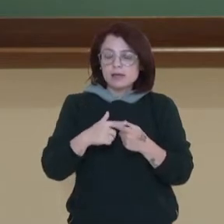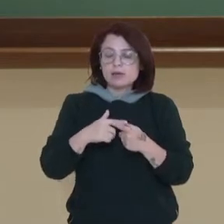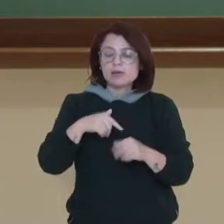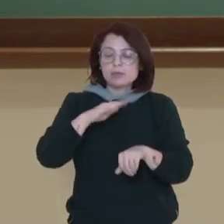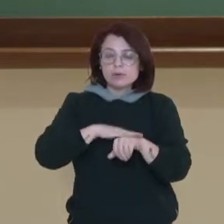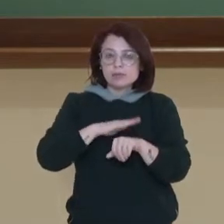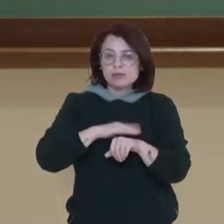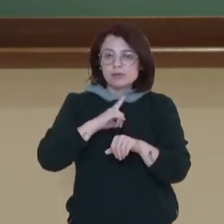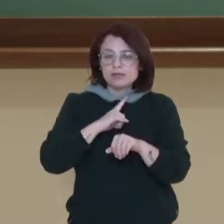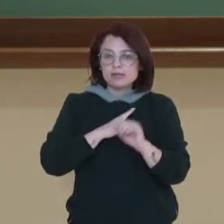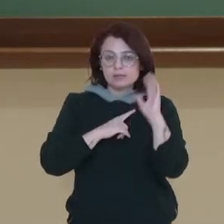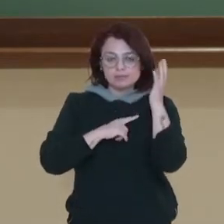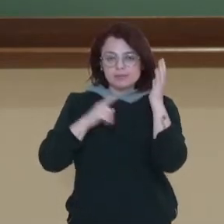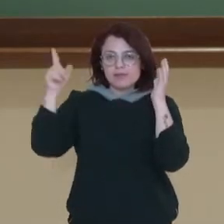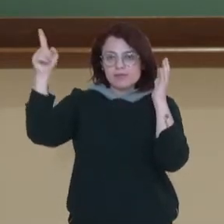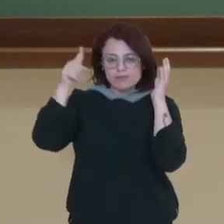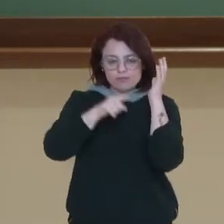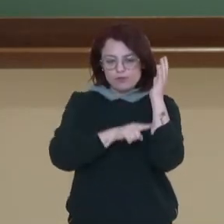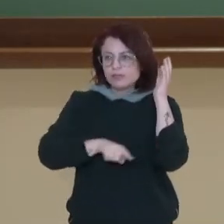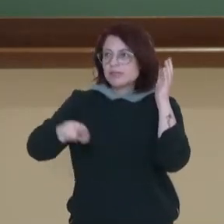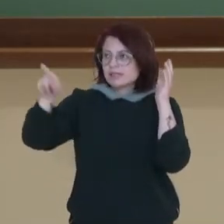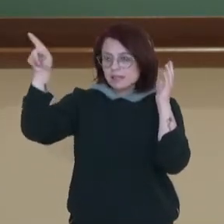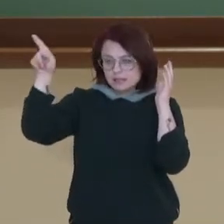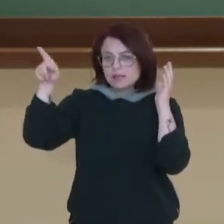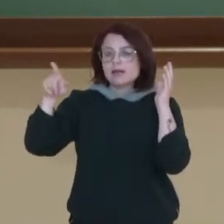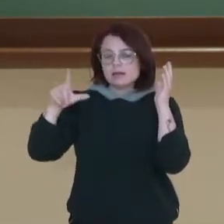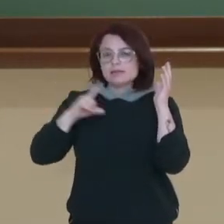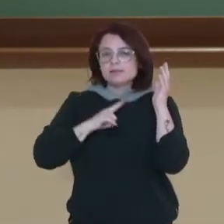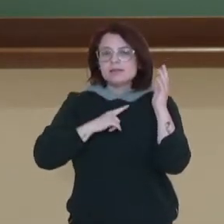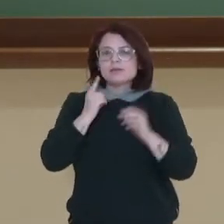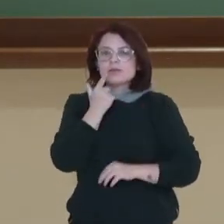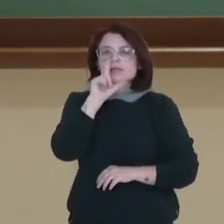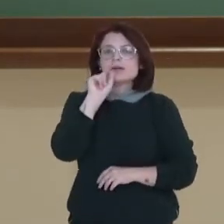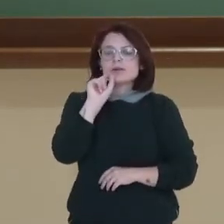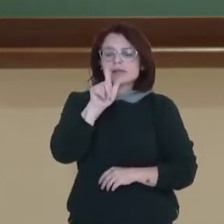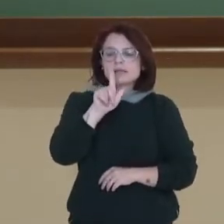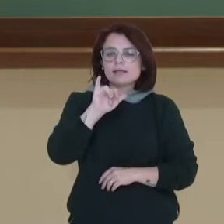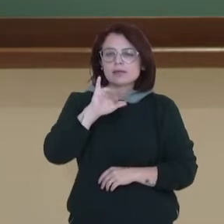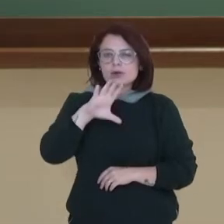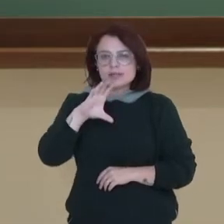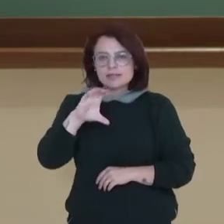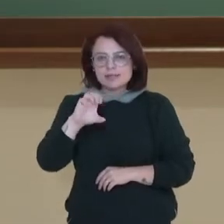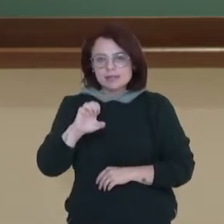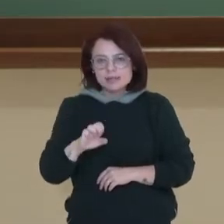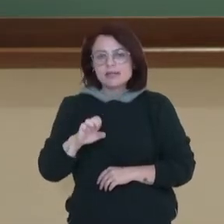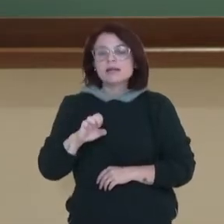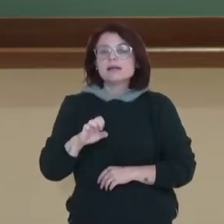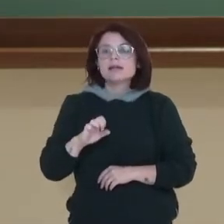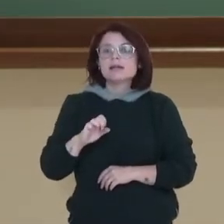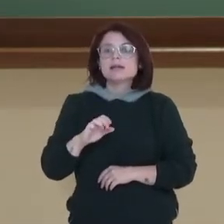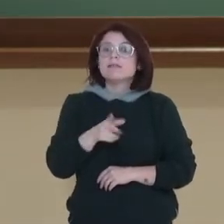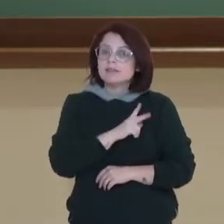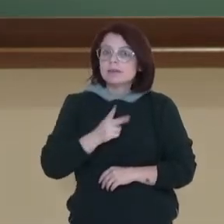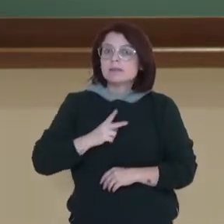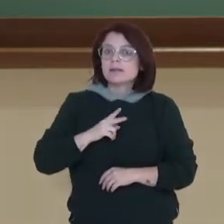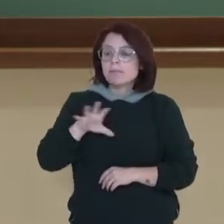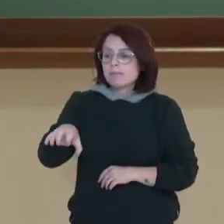vai conseguir ali a glicose, né? Mas o restante dos nutrientes tem que vir através da água, ok?